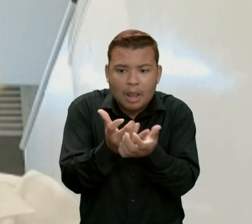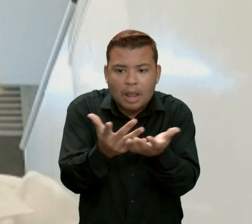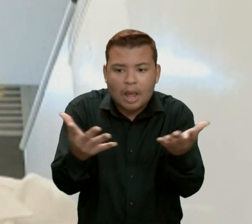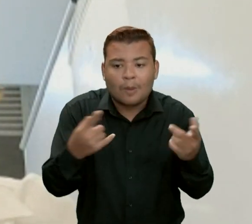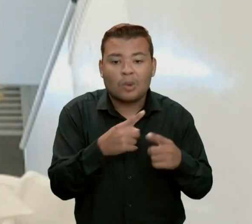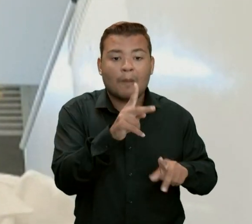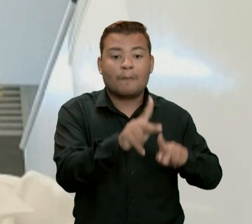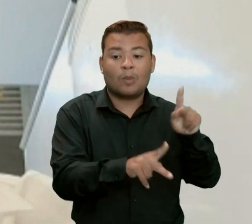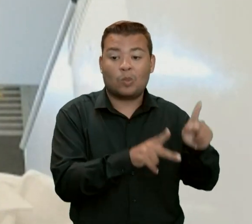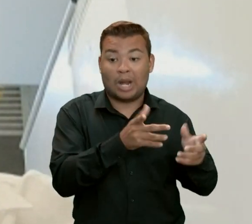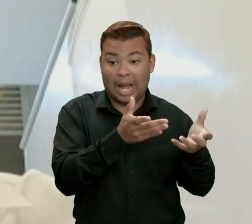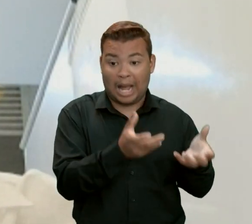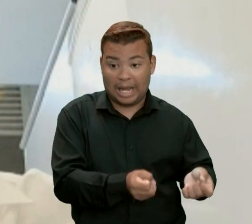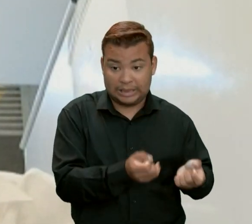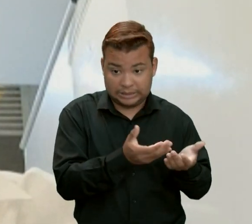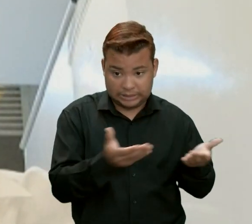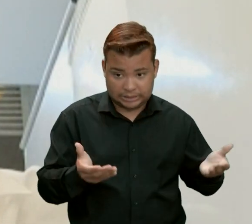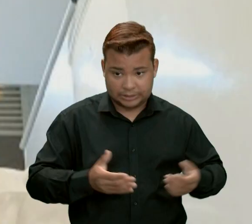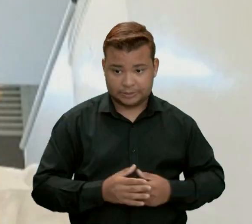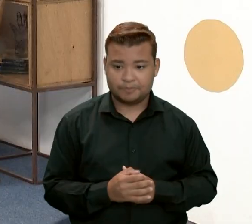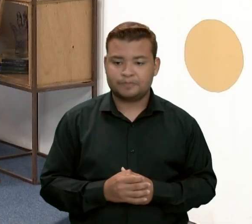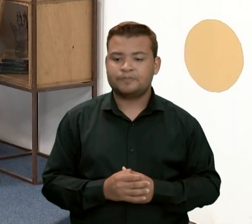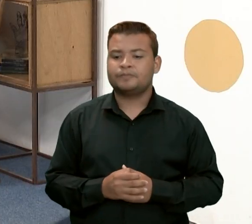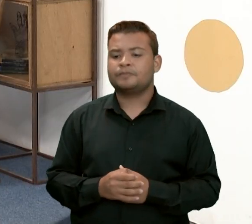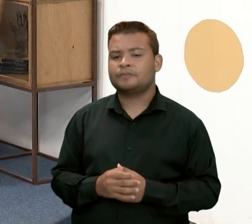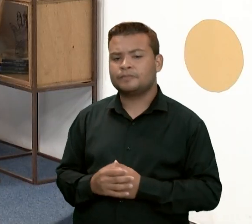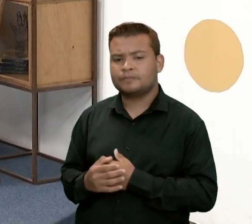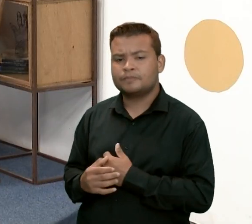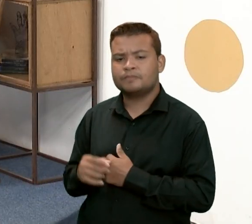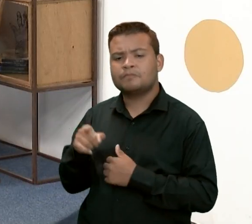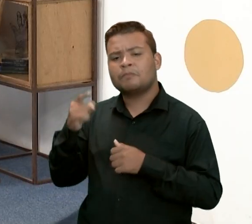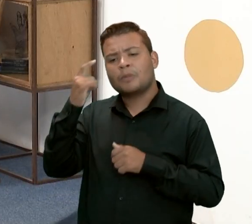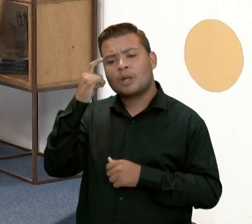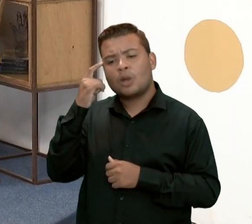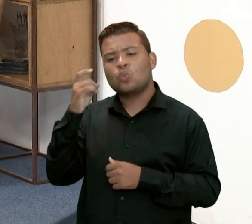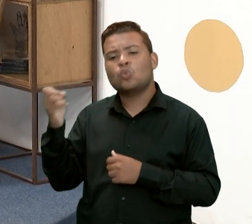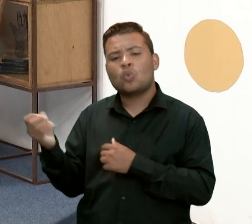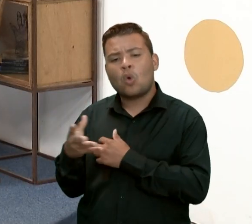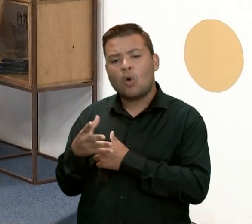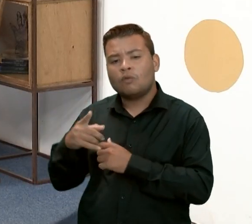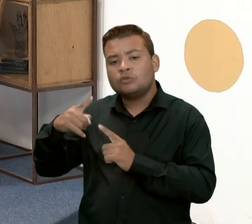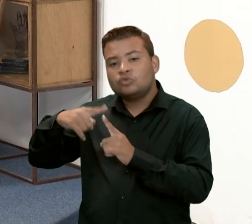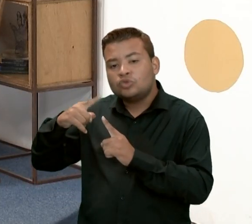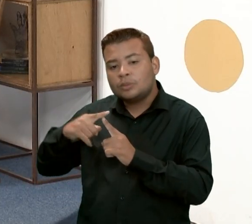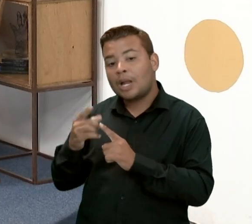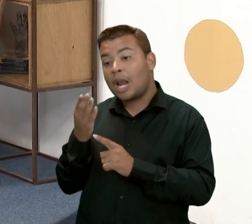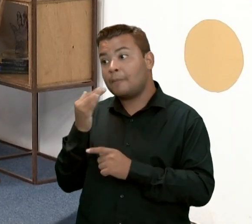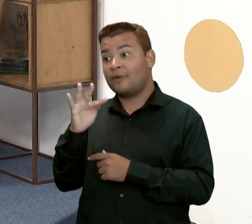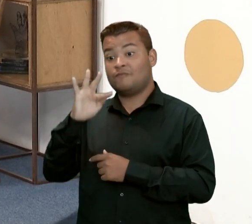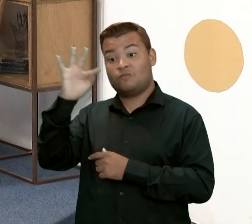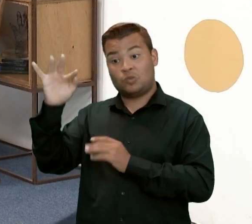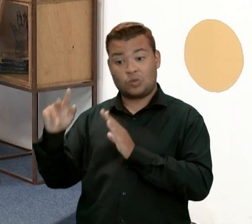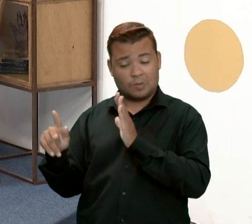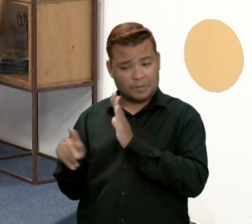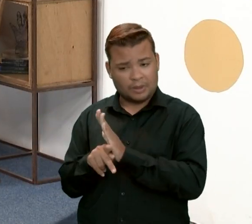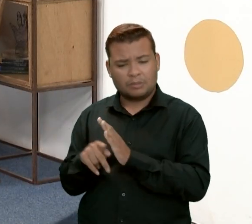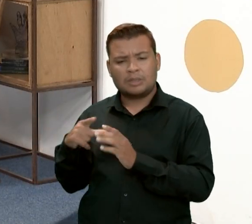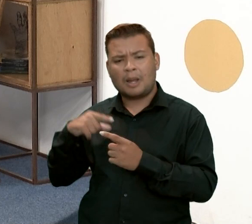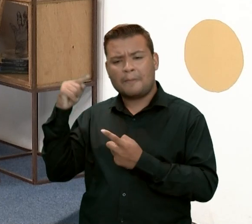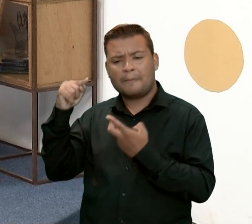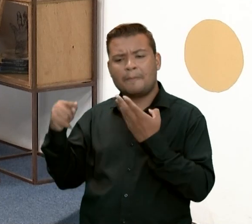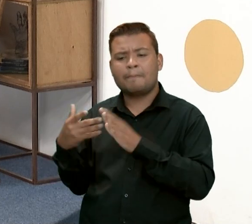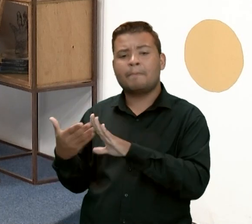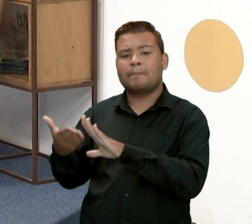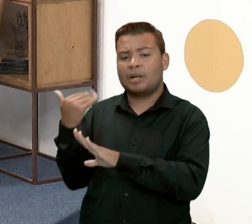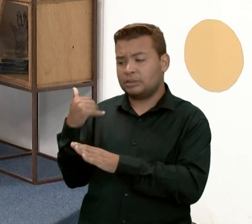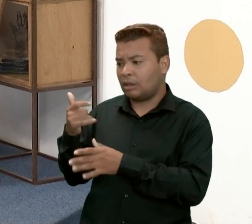consumidor. E pensando nessa nova forma também desses alimentos do futuro, muitas coisas que antes eram